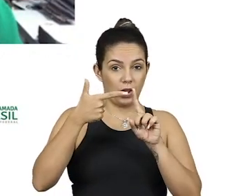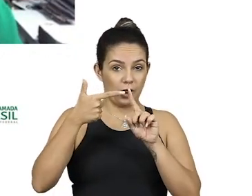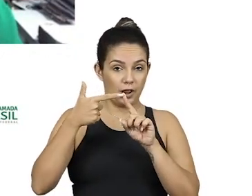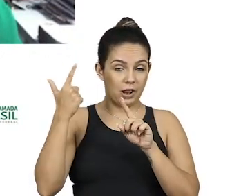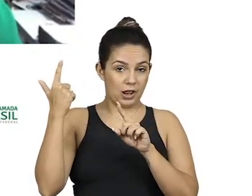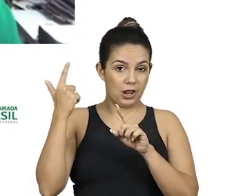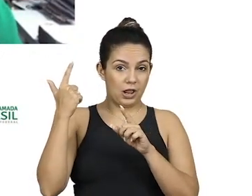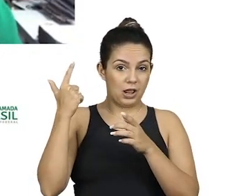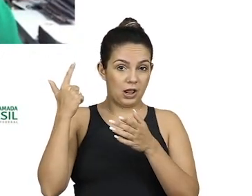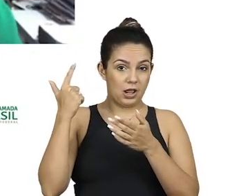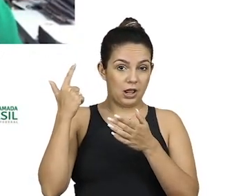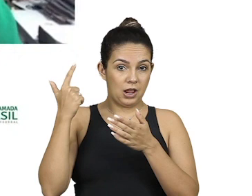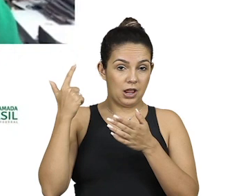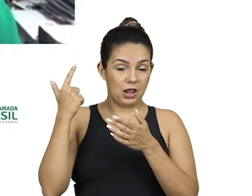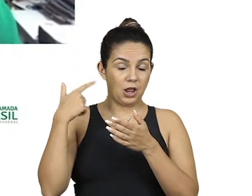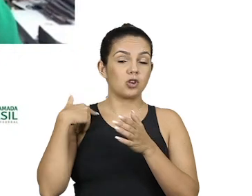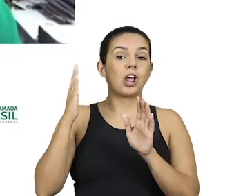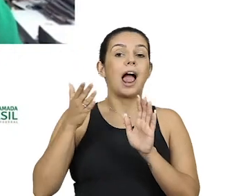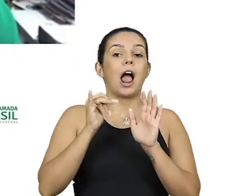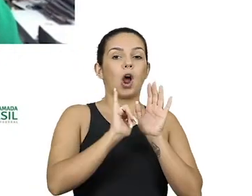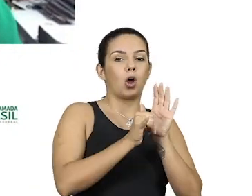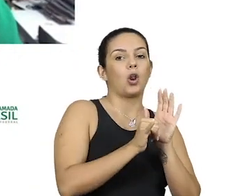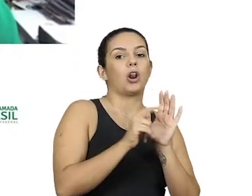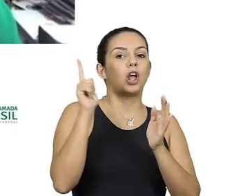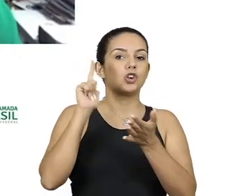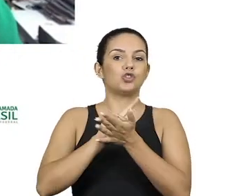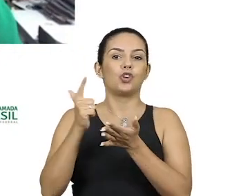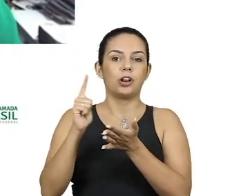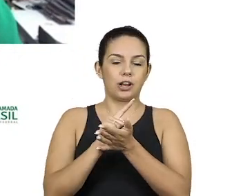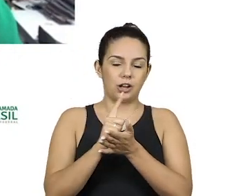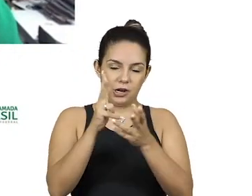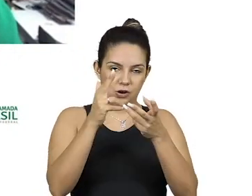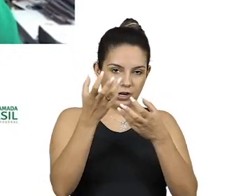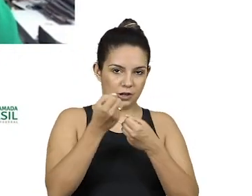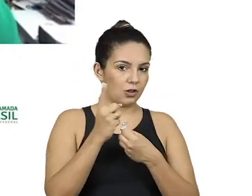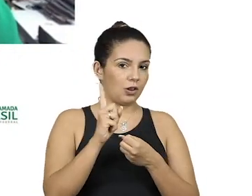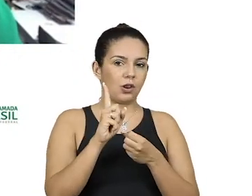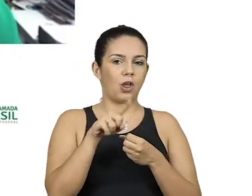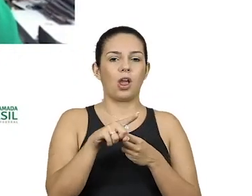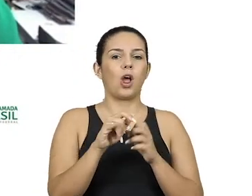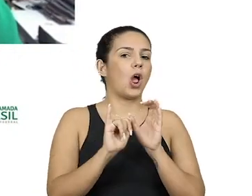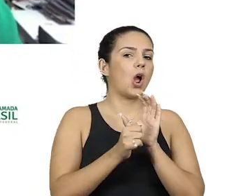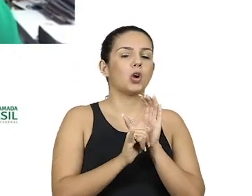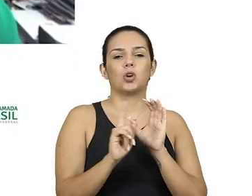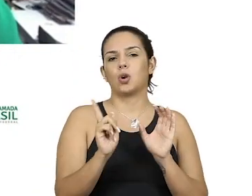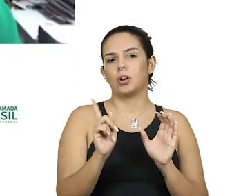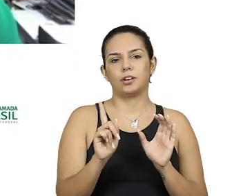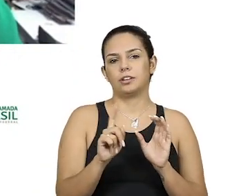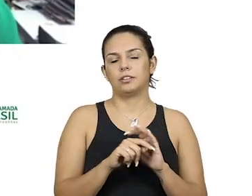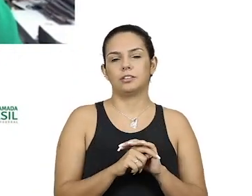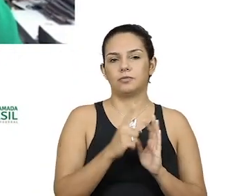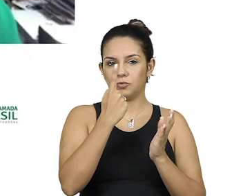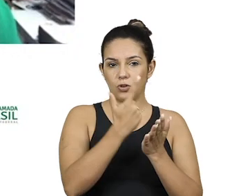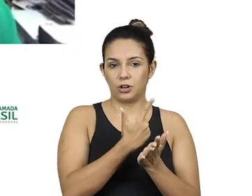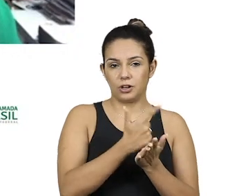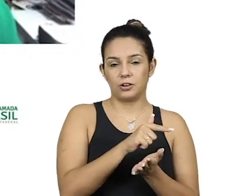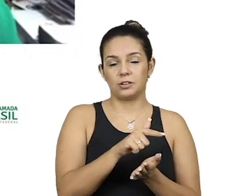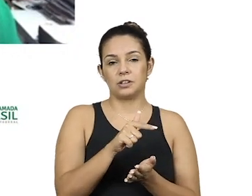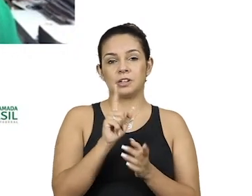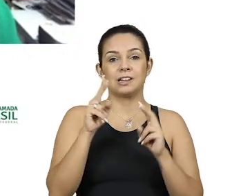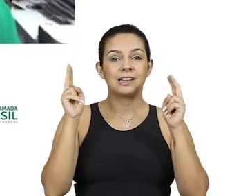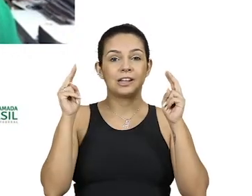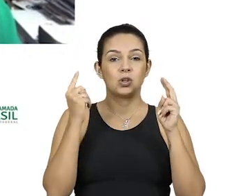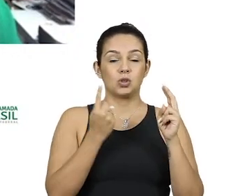Caderno B. Então, foi recebido como crônica. Não é um livro de crônica, é um livro sobre